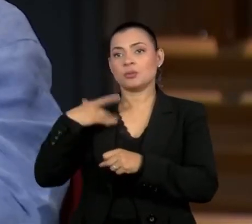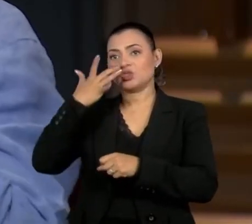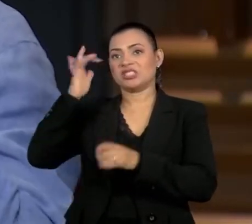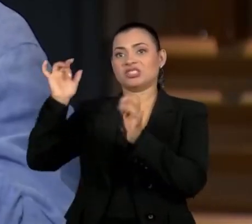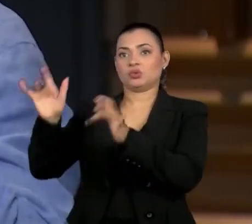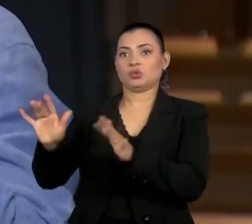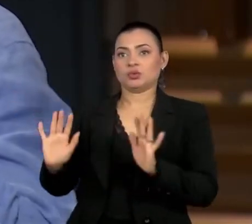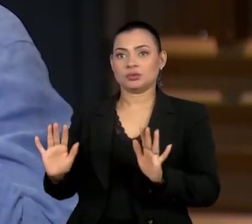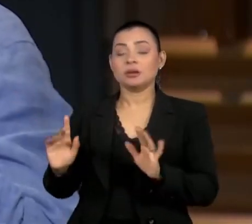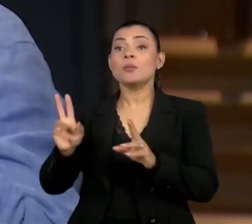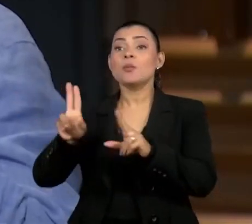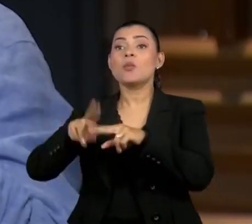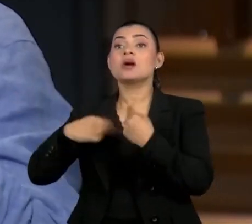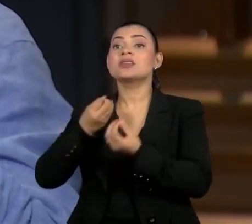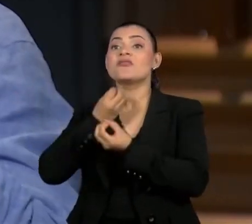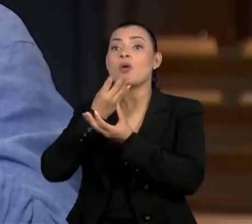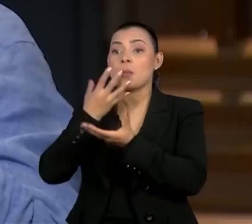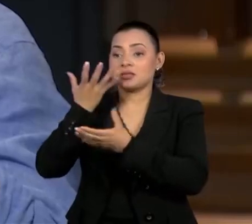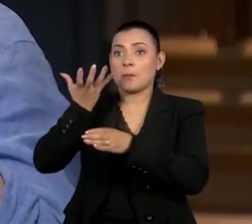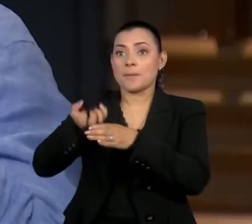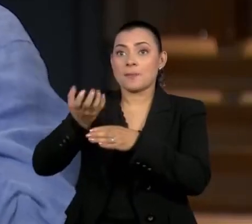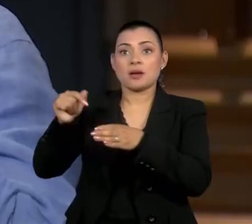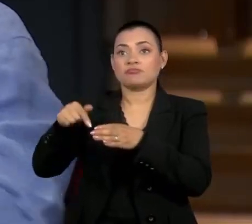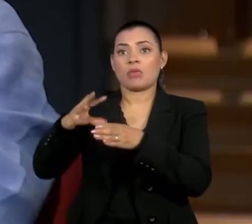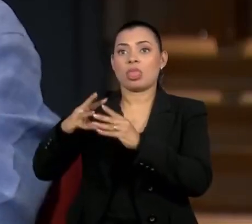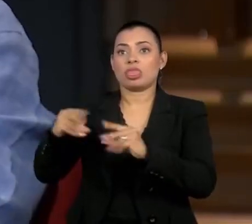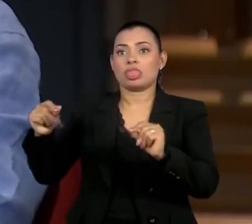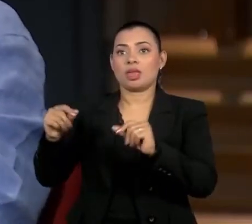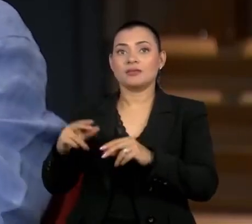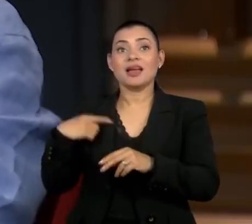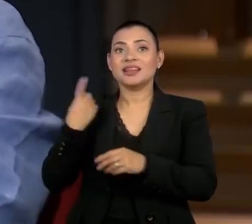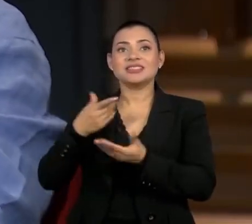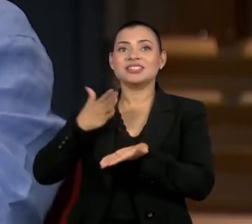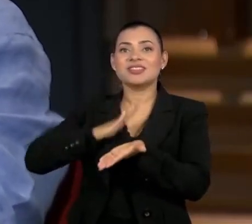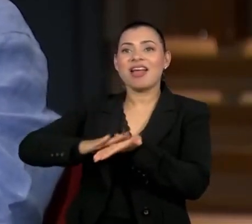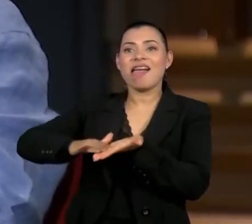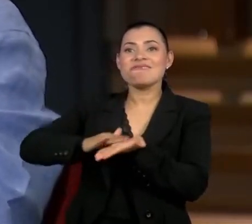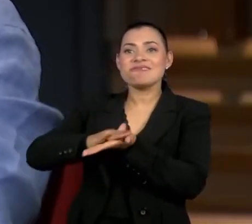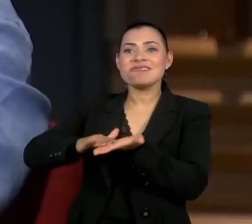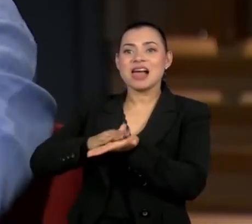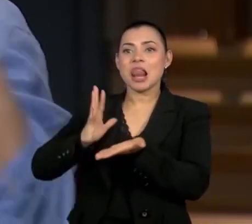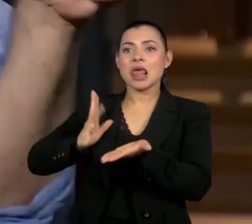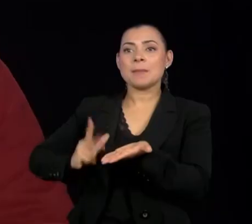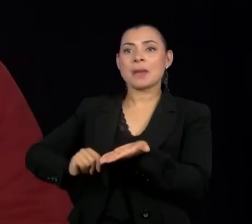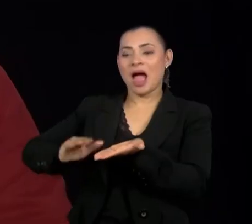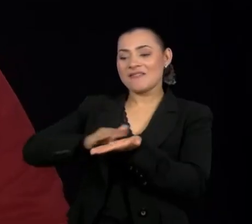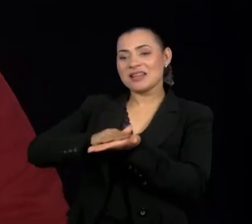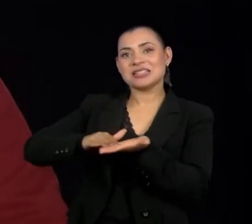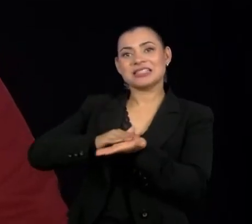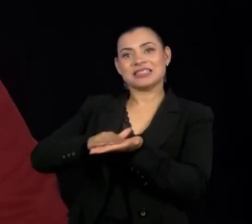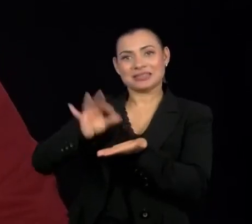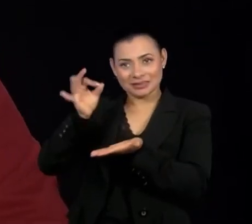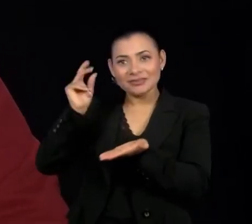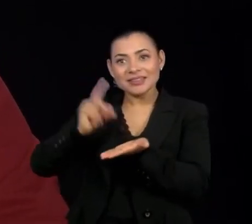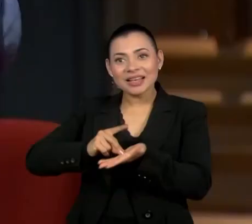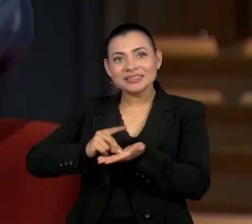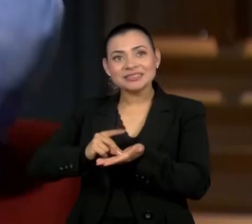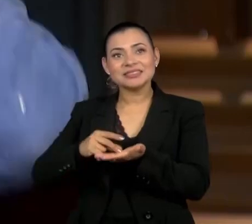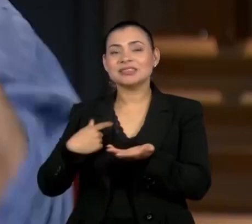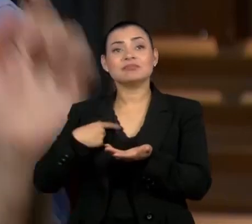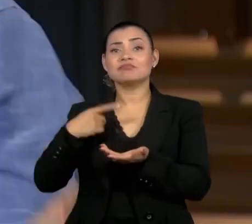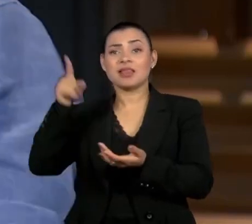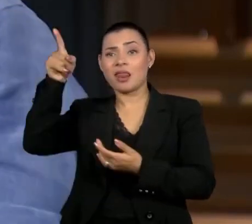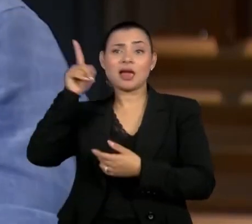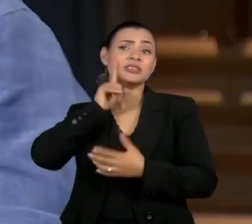o código de informação do CD era perdido quando a gente passava Bombril a gente riscava a gente pintava e bordava né